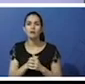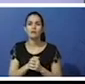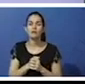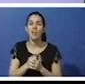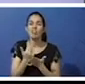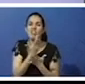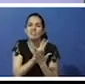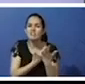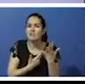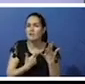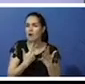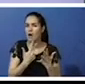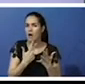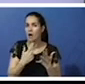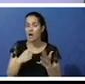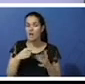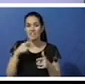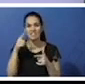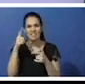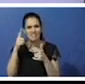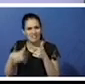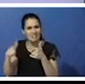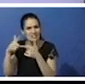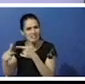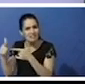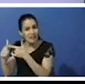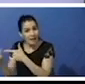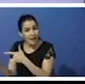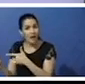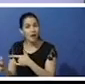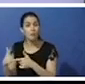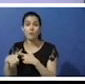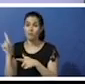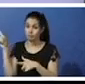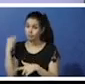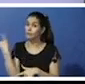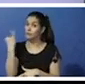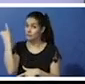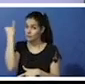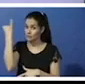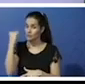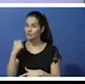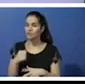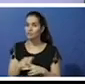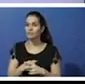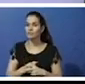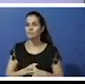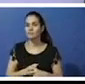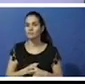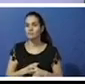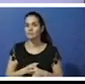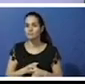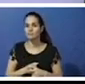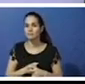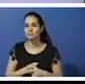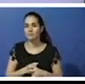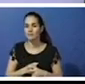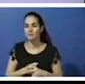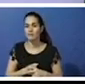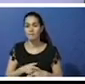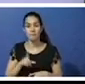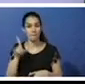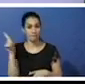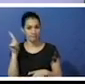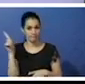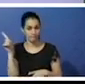riscar, porque essa representação mental é muito importante para ela elaborar um raciocínio, tá? Então